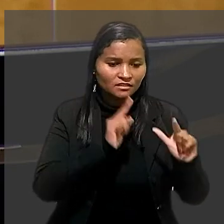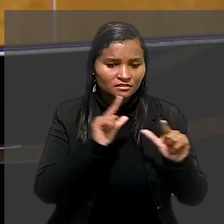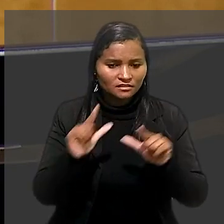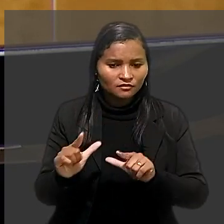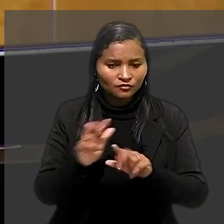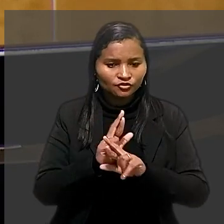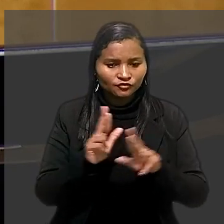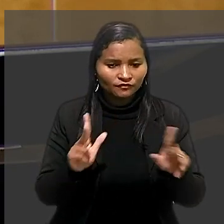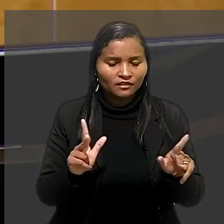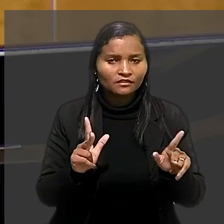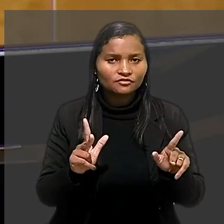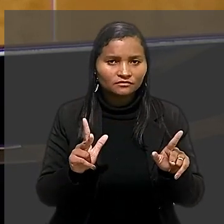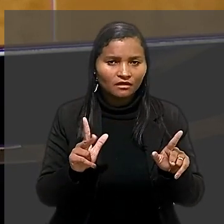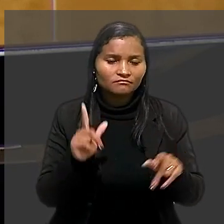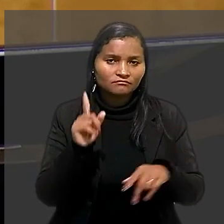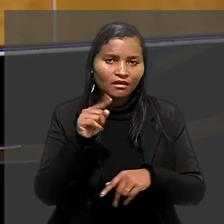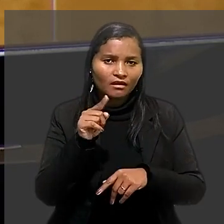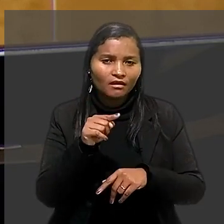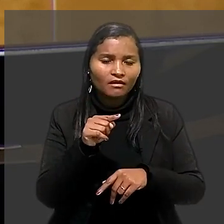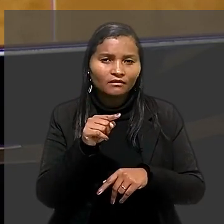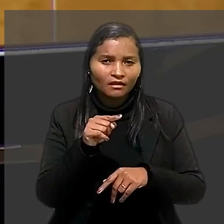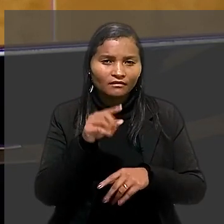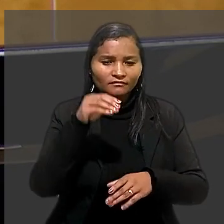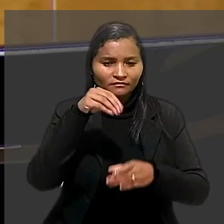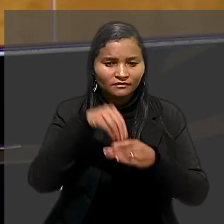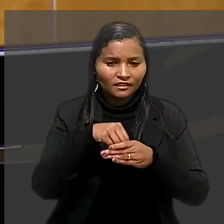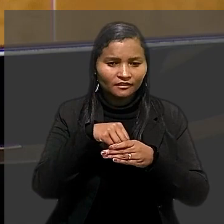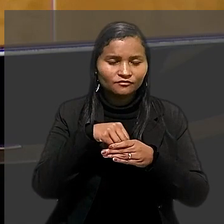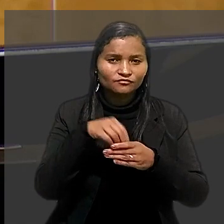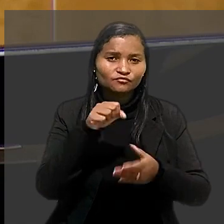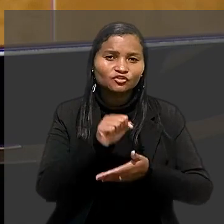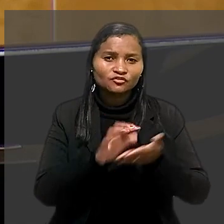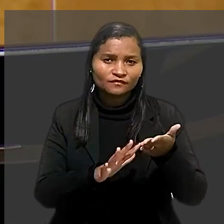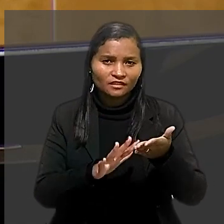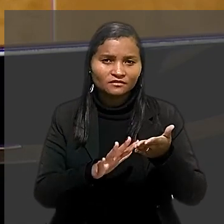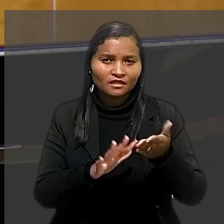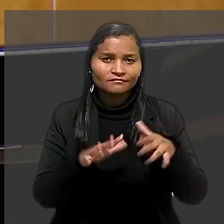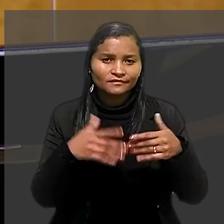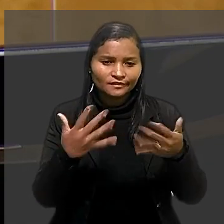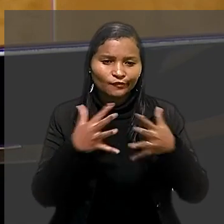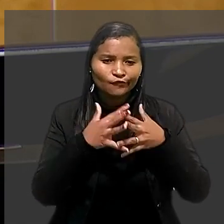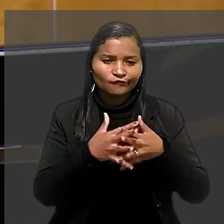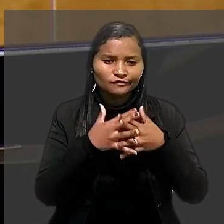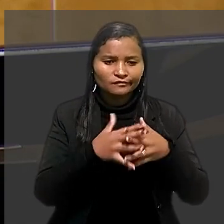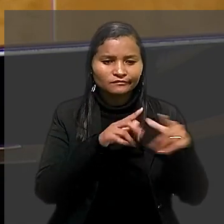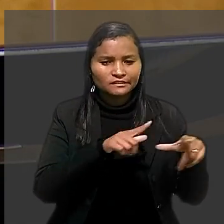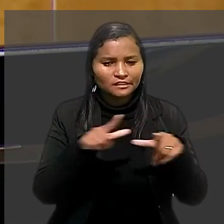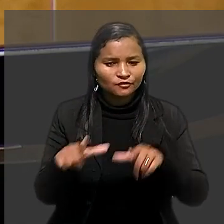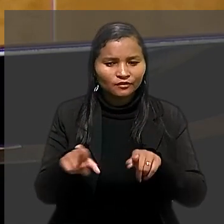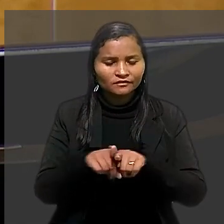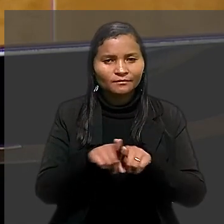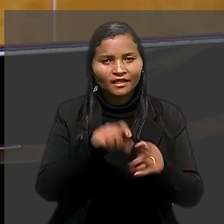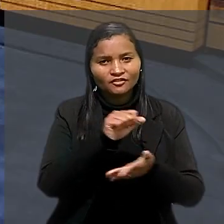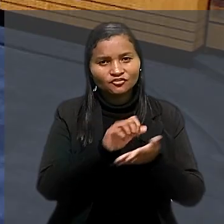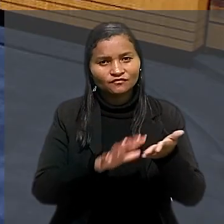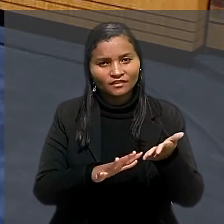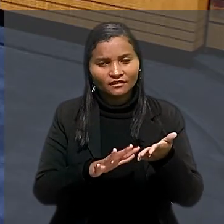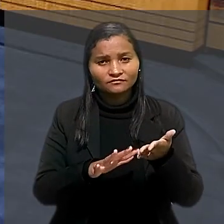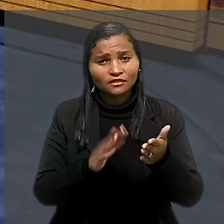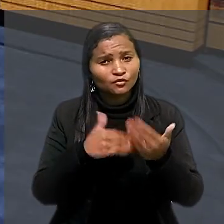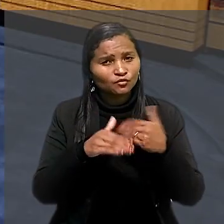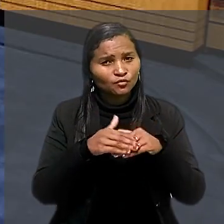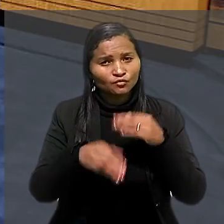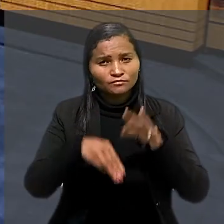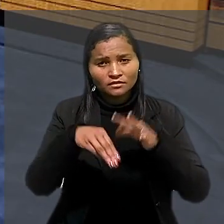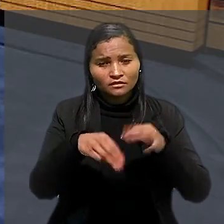que setores diferentes seriam dentro de atividades. Então, há uma confusão de setor e atividade. Todos